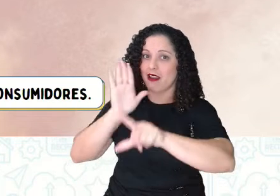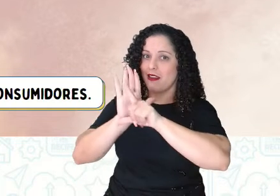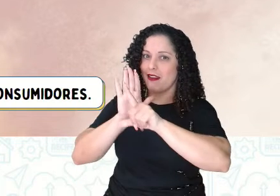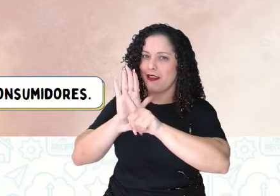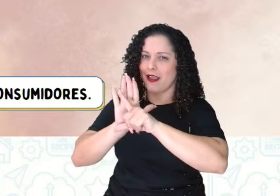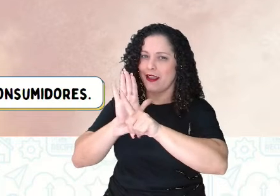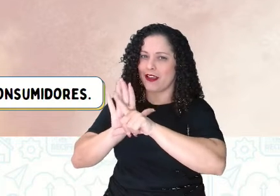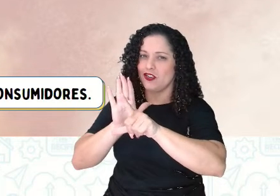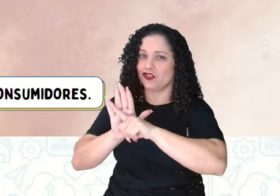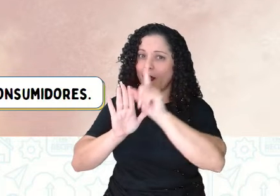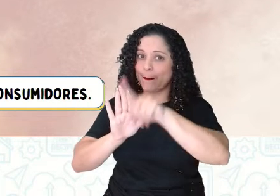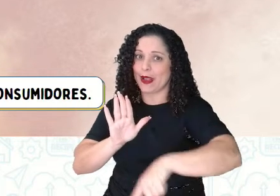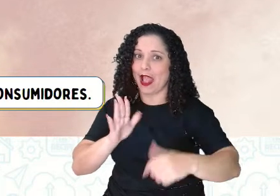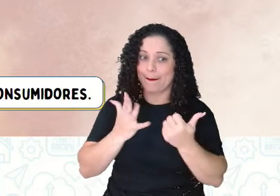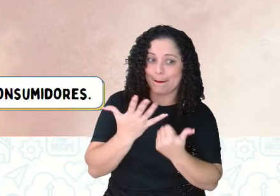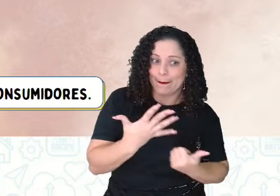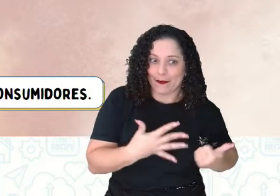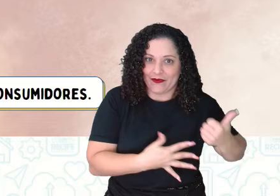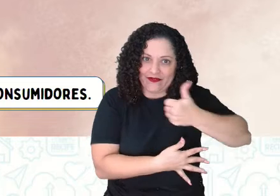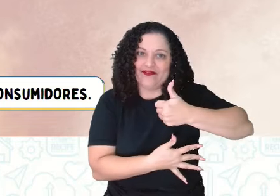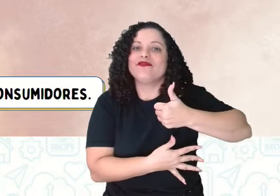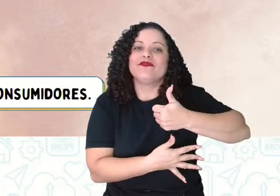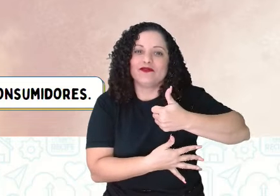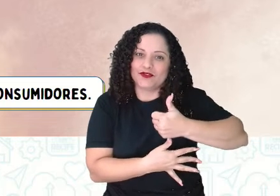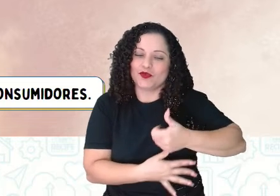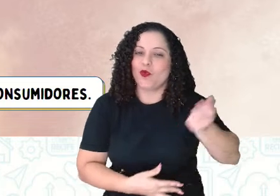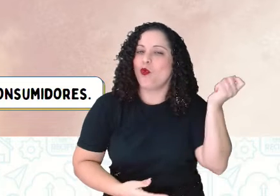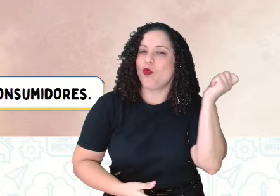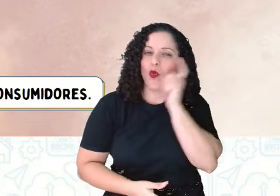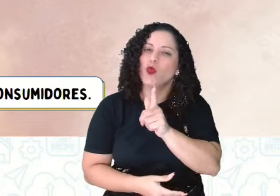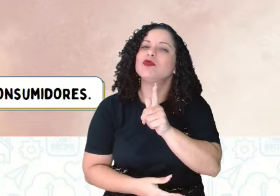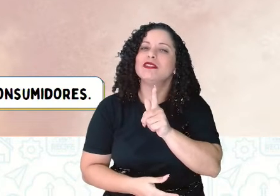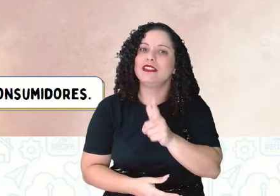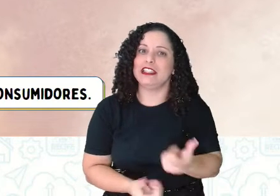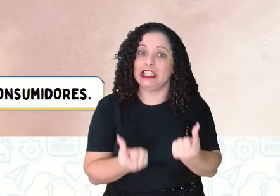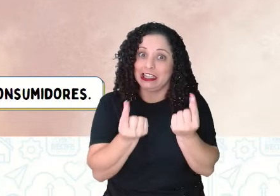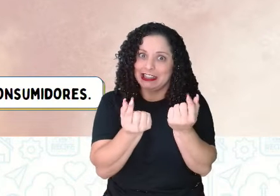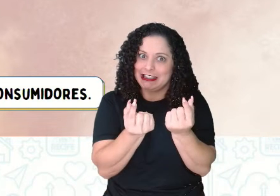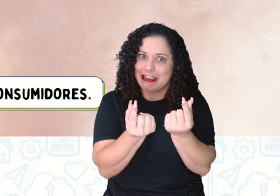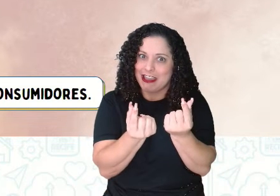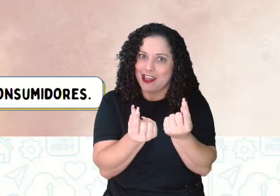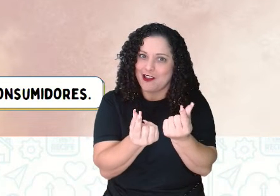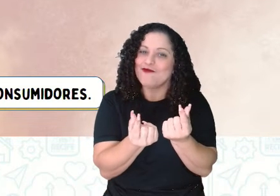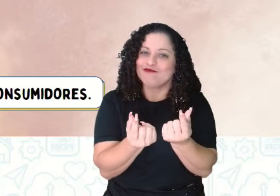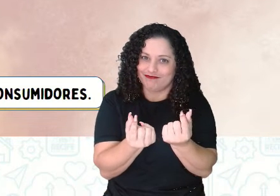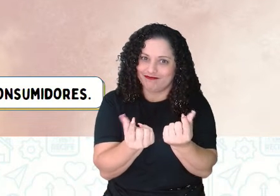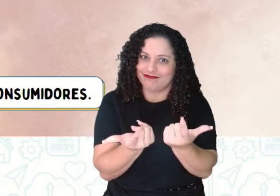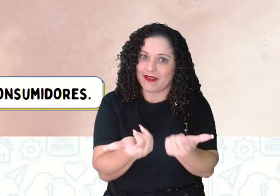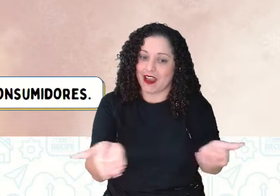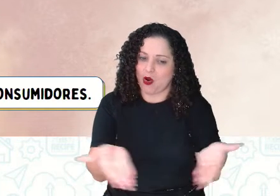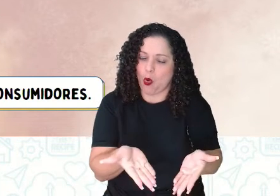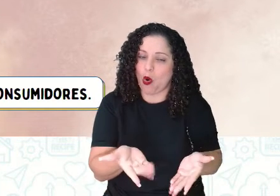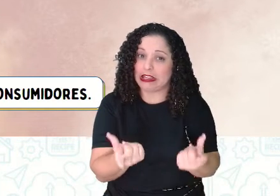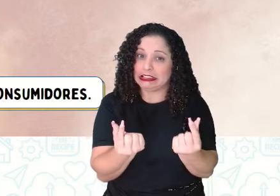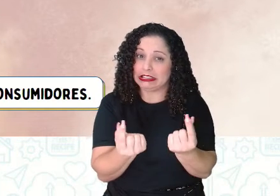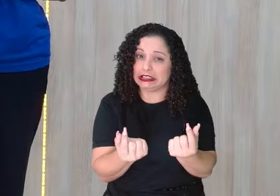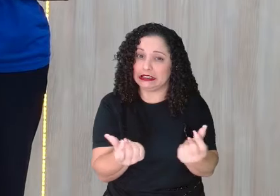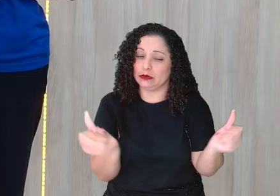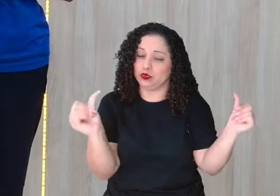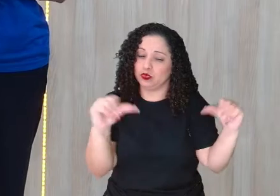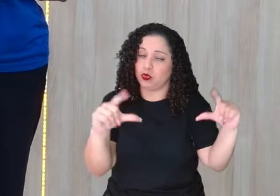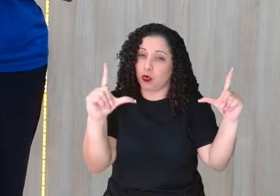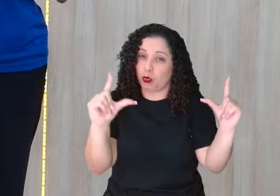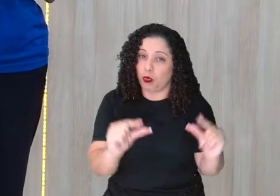poder conseguir, né, sair desse fundo do poço aqui que a gente está, dessas dívidas que a